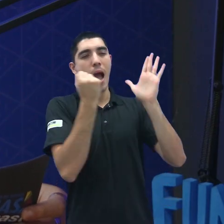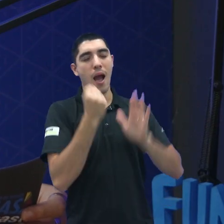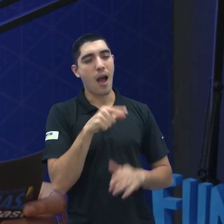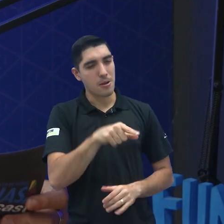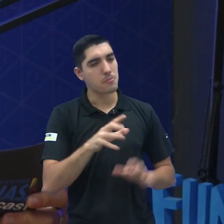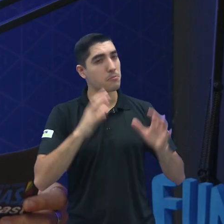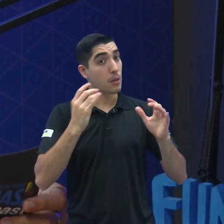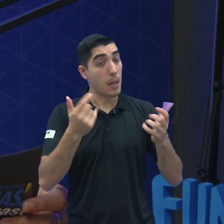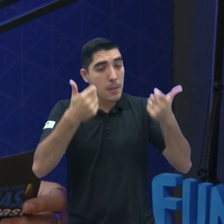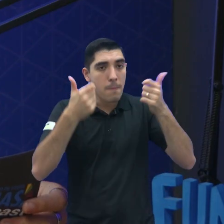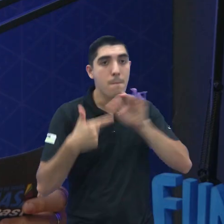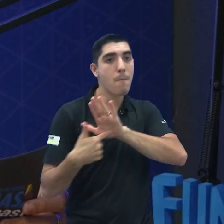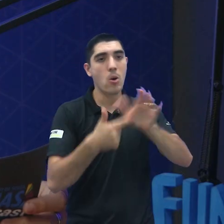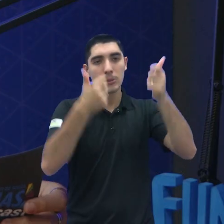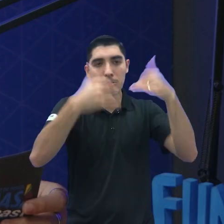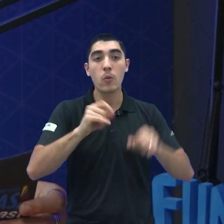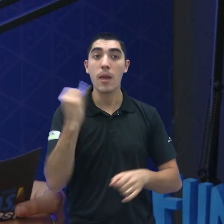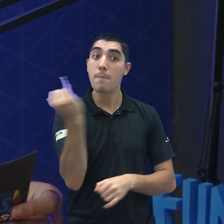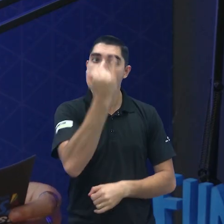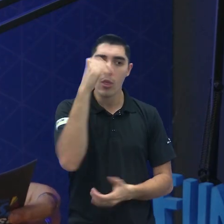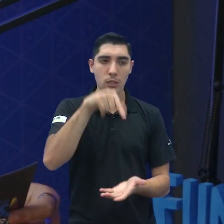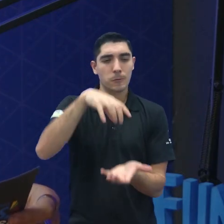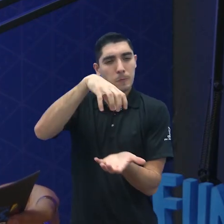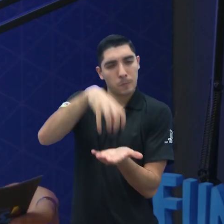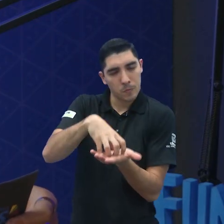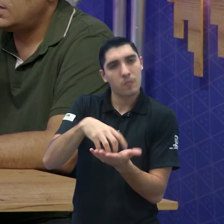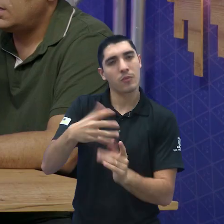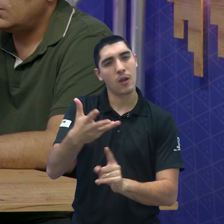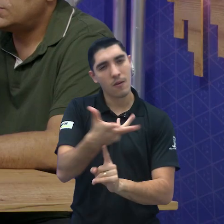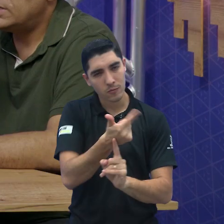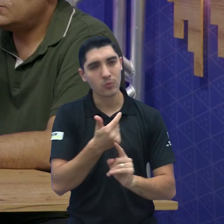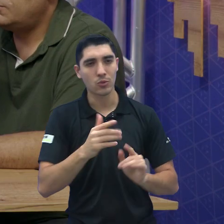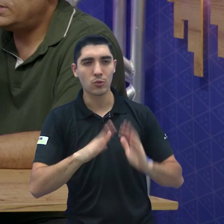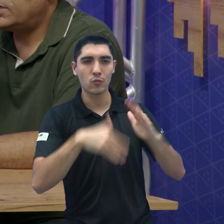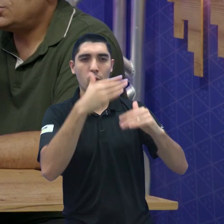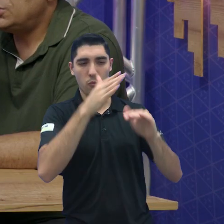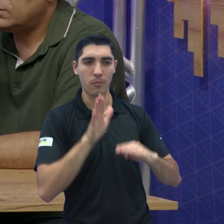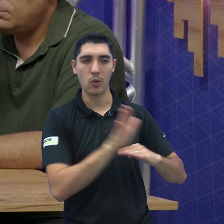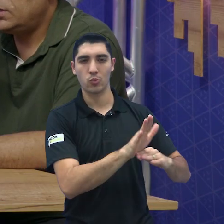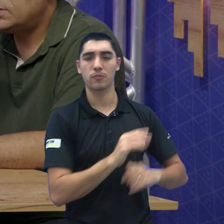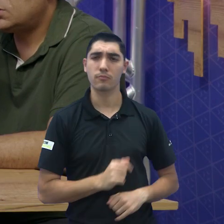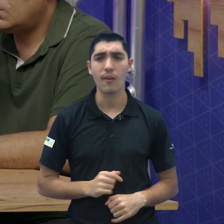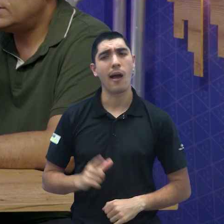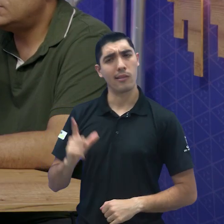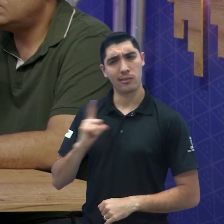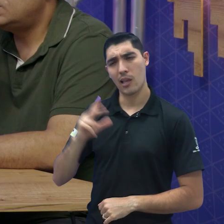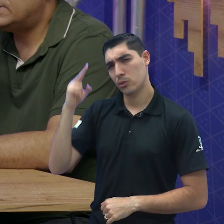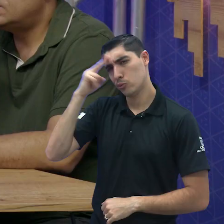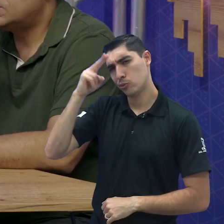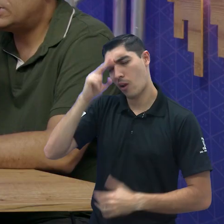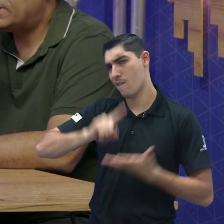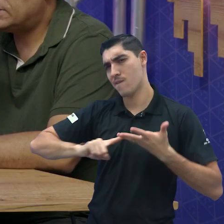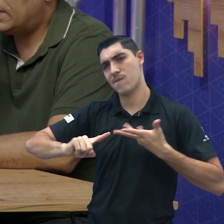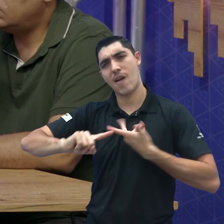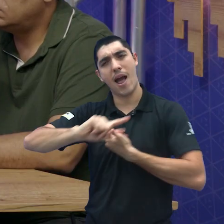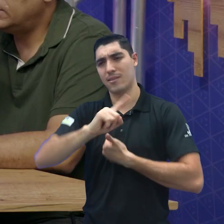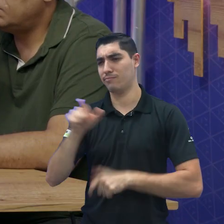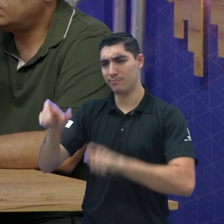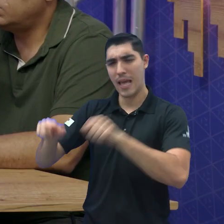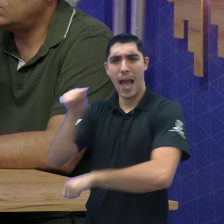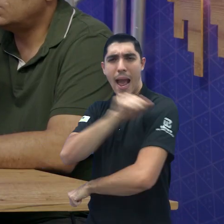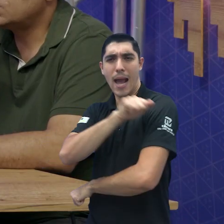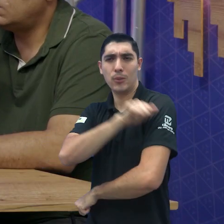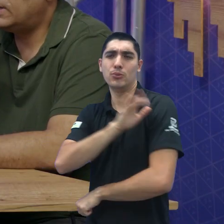importância do Centro de Desenvolvimento Artístico na vida dos atendidos. O Centro de Desenvolvimento Artístico tem muitas histórias, né? Muitos alunos que já passaram,